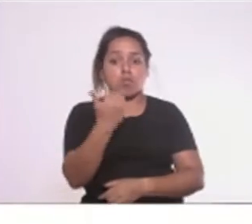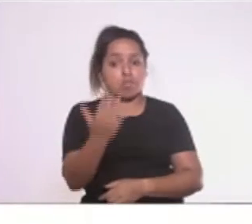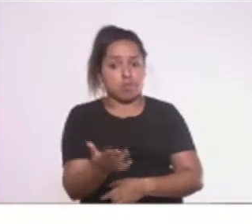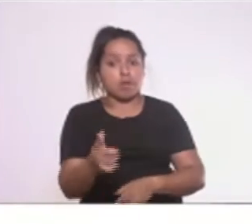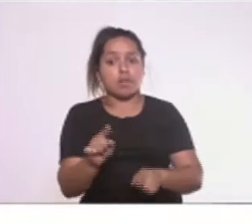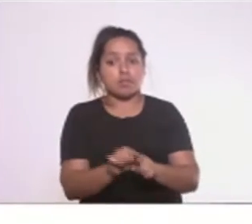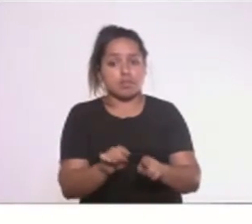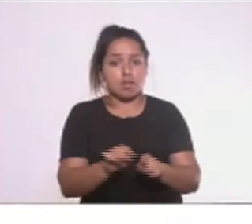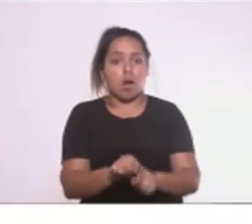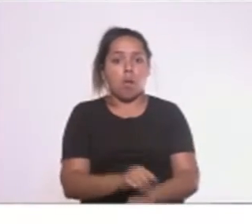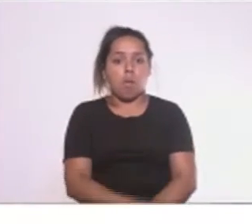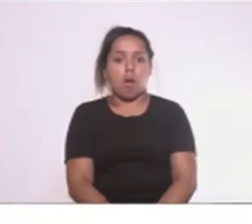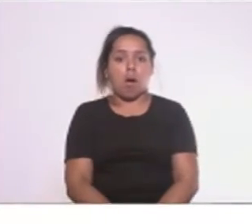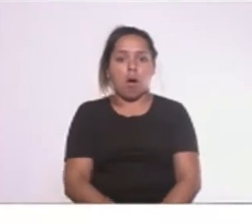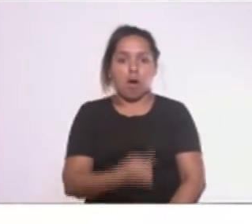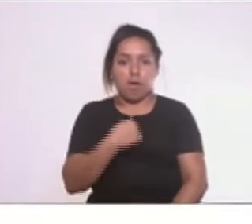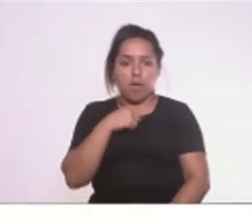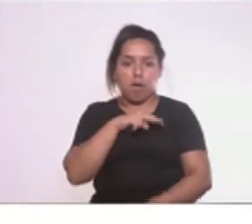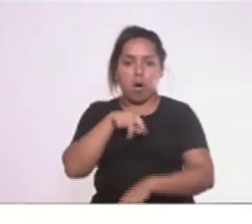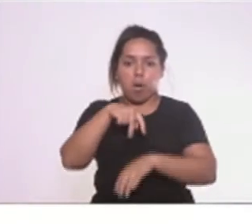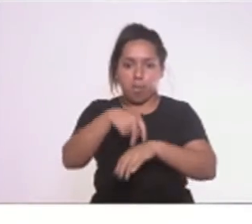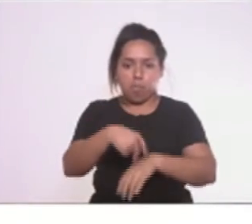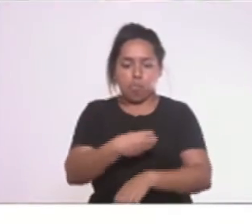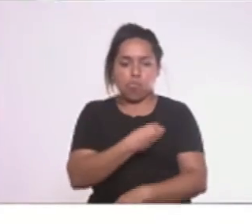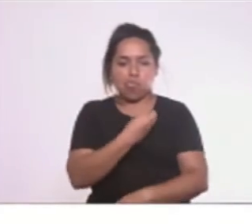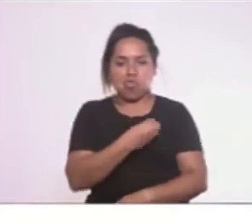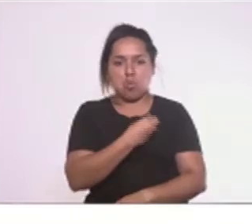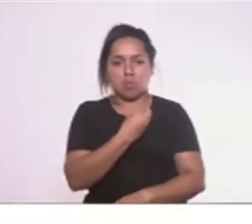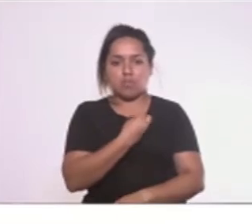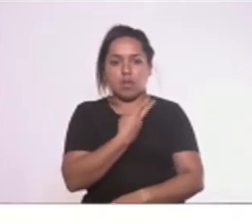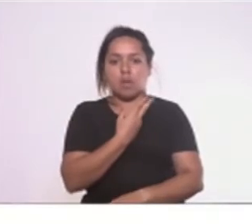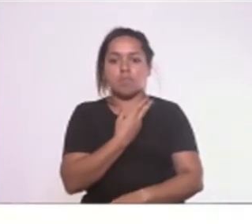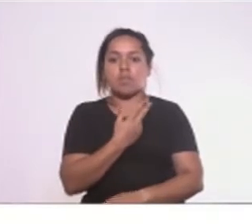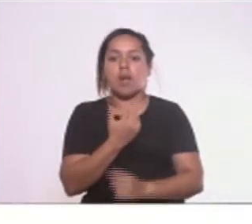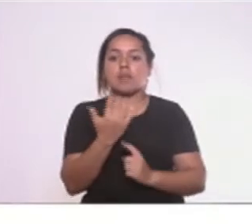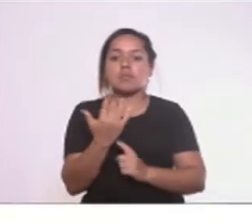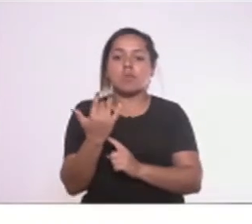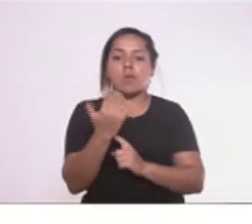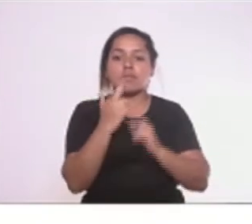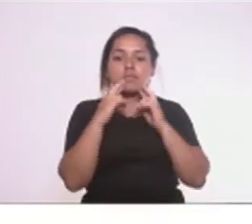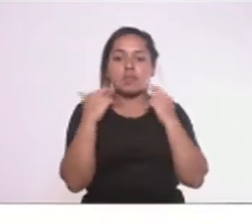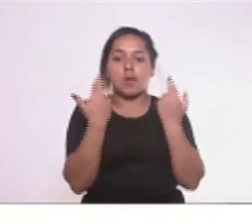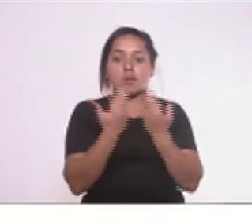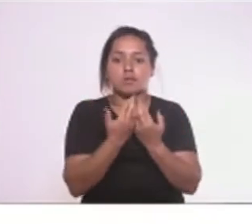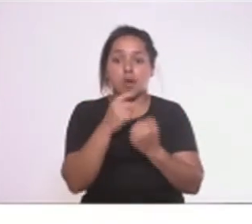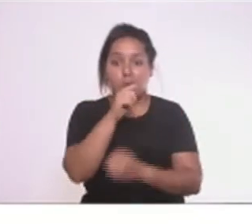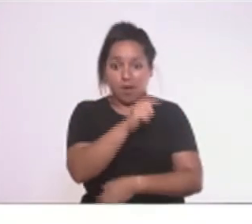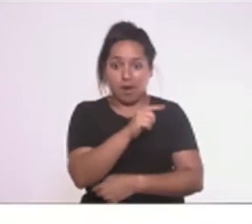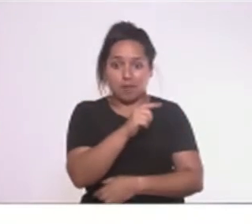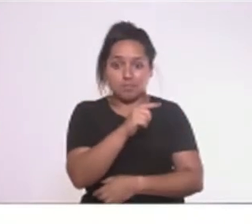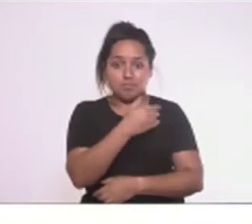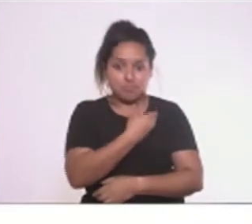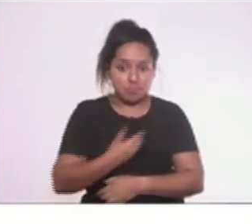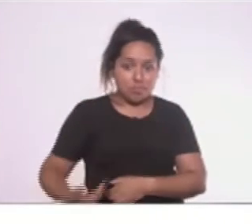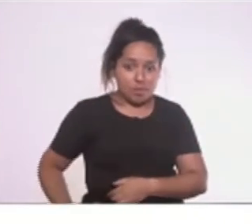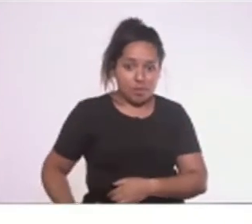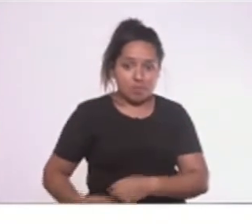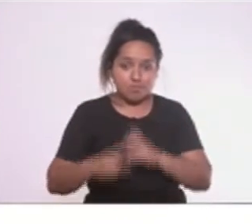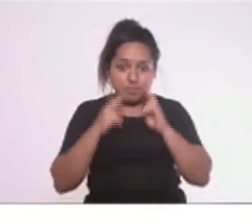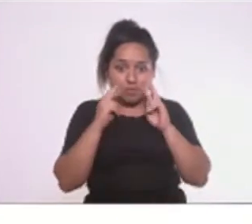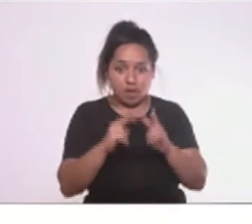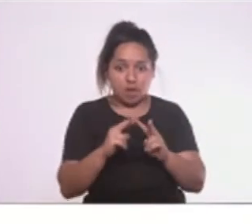Alerj. Eu mesmo presenciei uma situação numa audiência pública na UERJ deplorável. Então, acho que ter a presidência